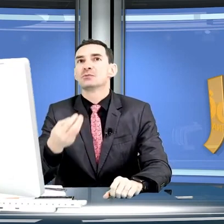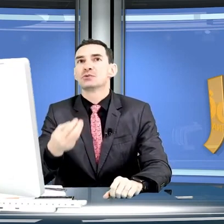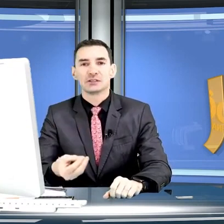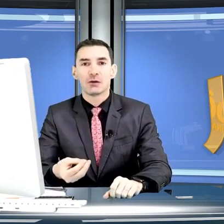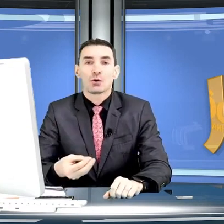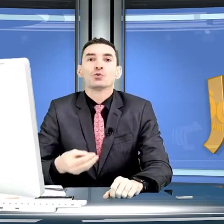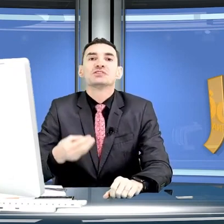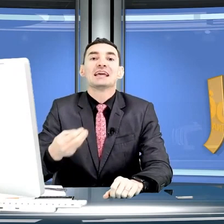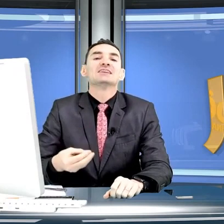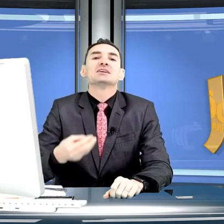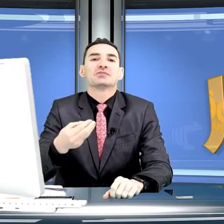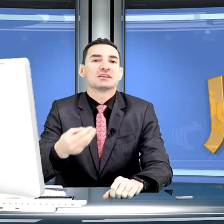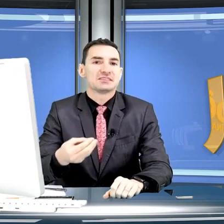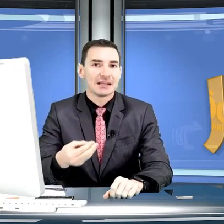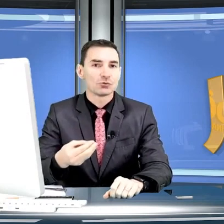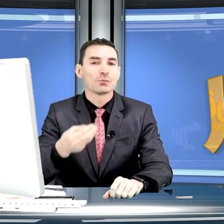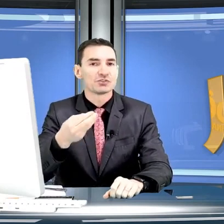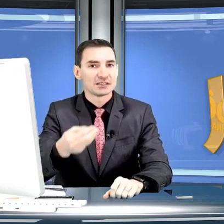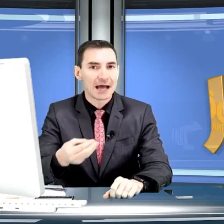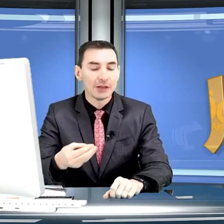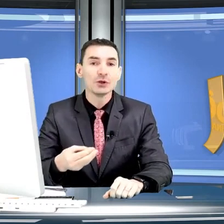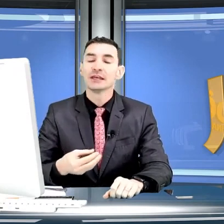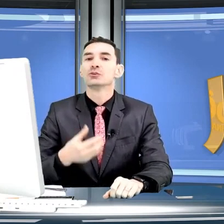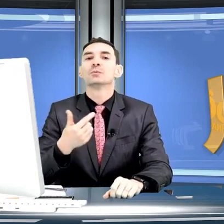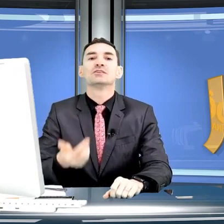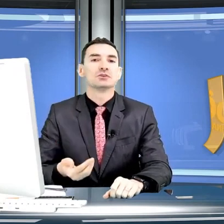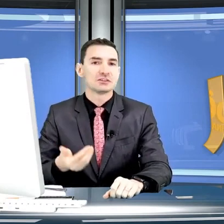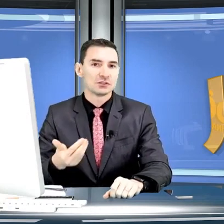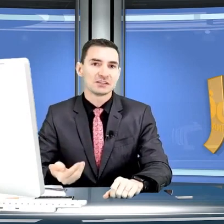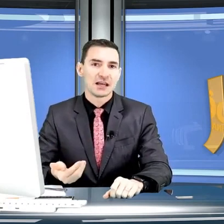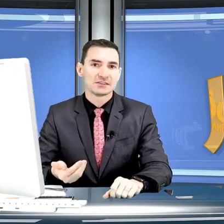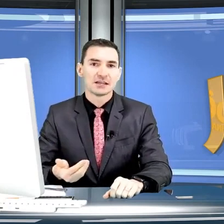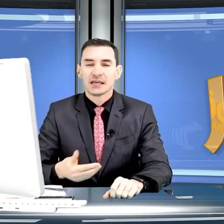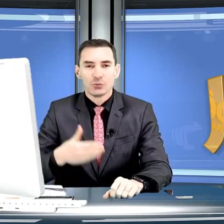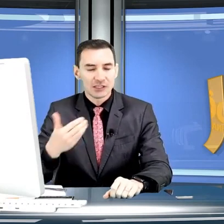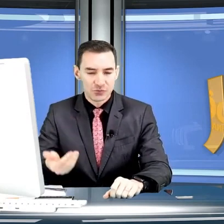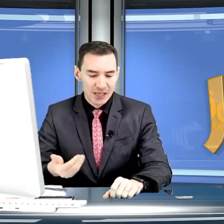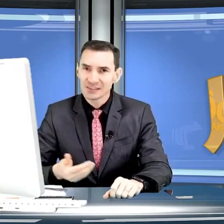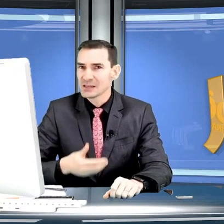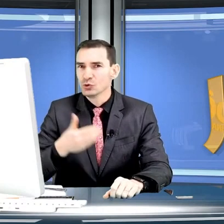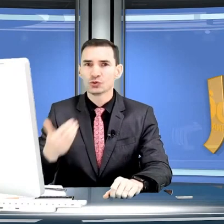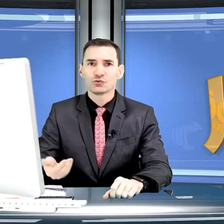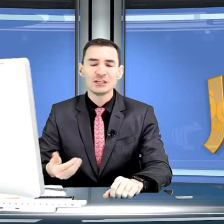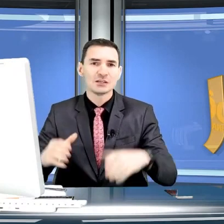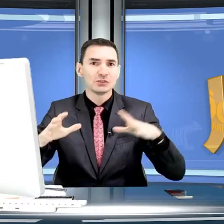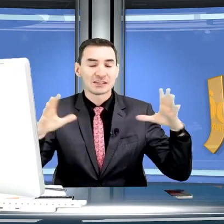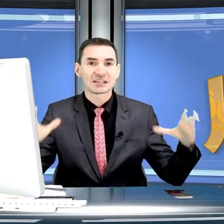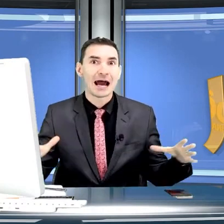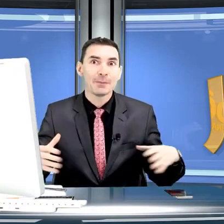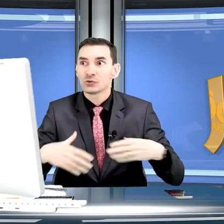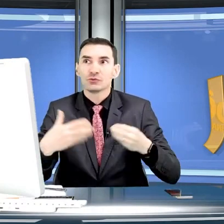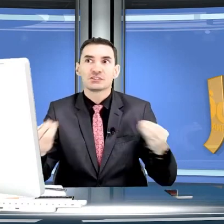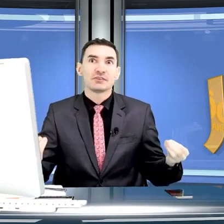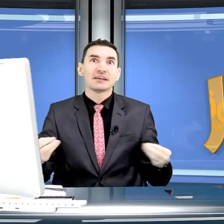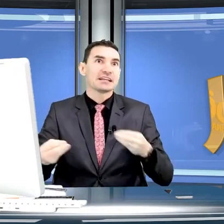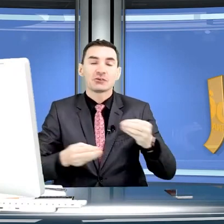inteligência emocional, a consciência financeira do aposentado e do pensionista do INSS. E muitas vezes, em muitos vídeos, em muitas